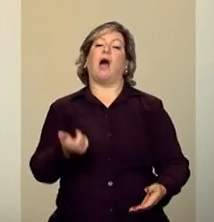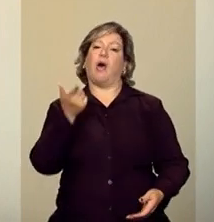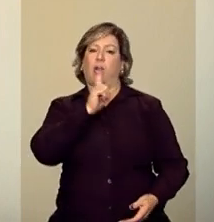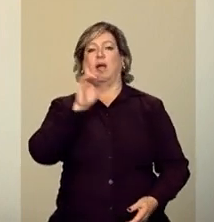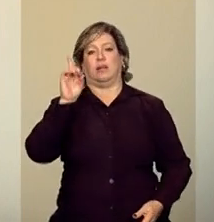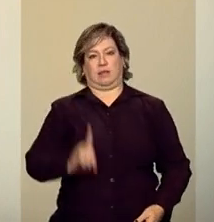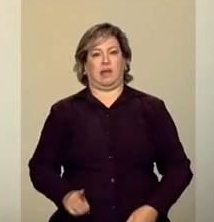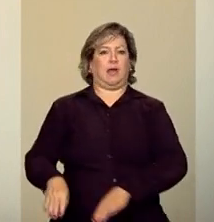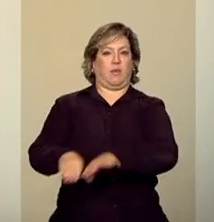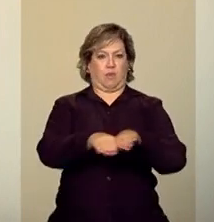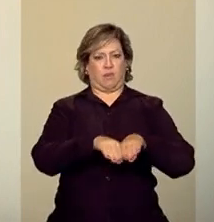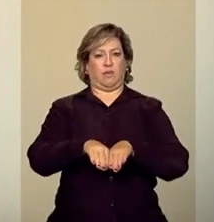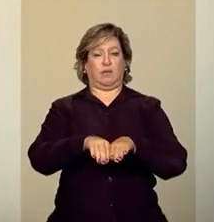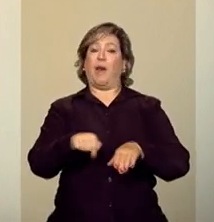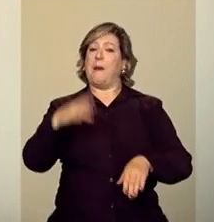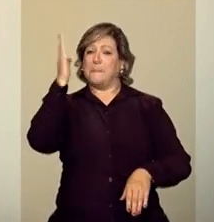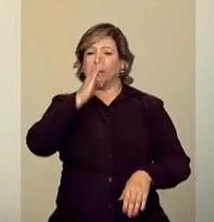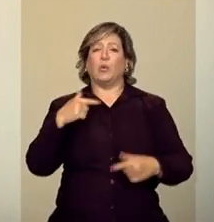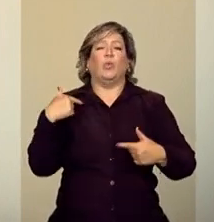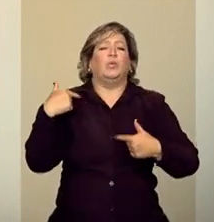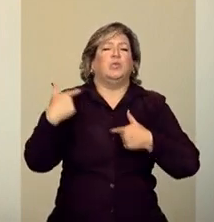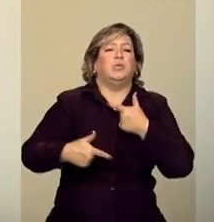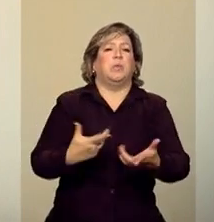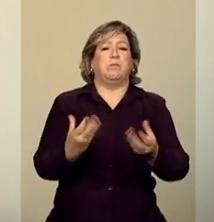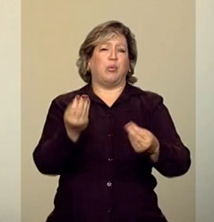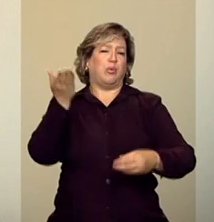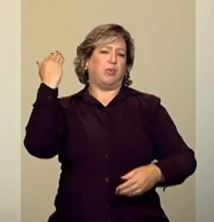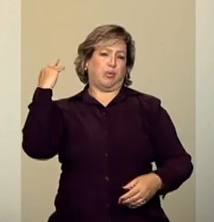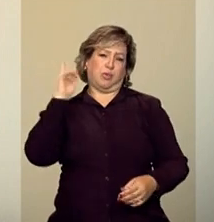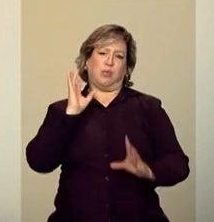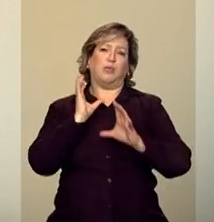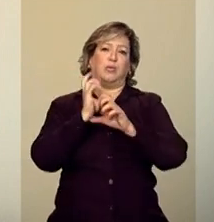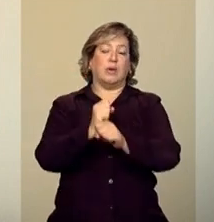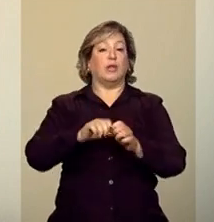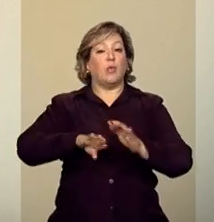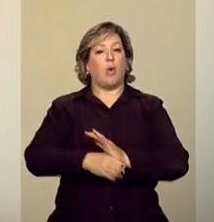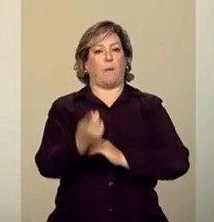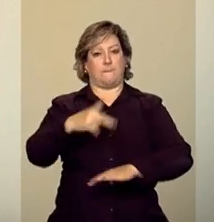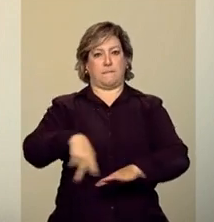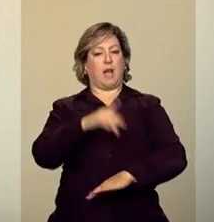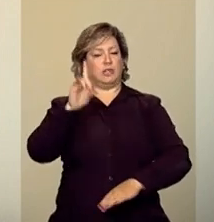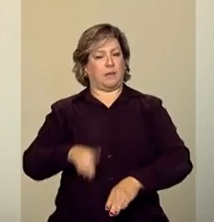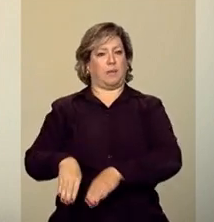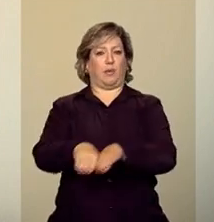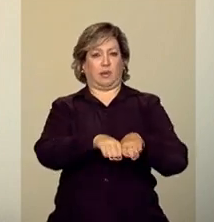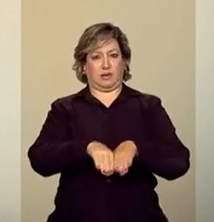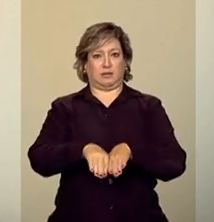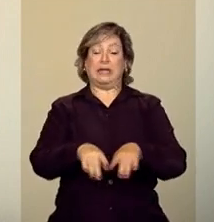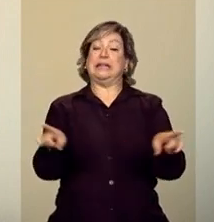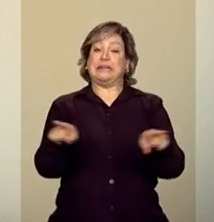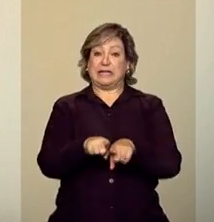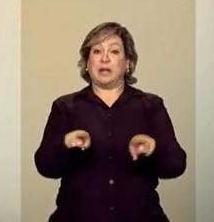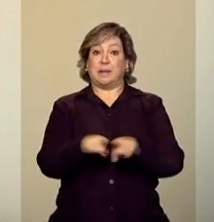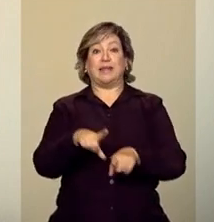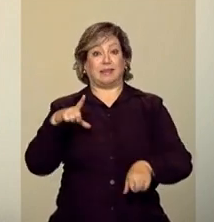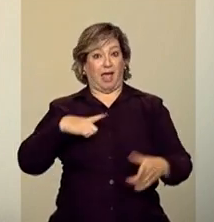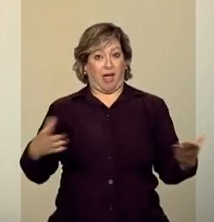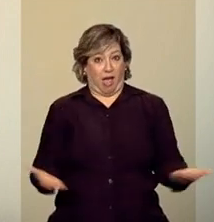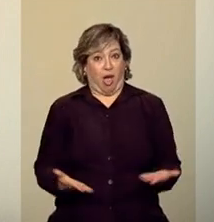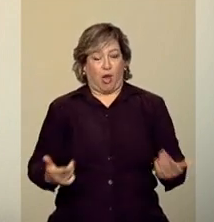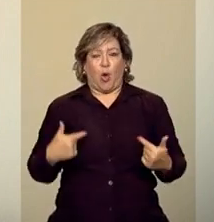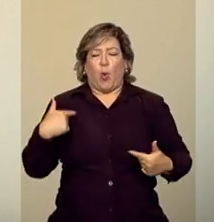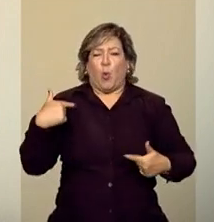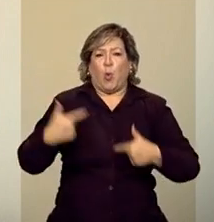O Brasil lutou muito para se tornar um país democrático e também está lutando